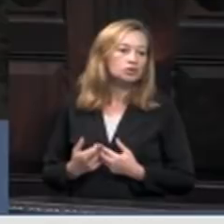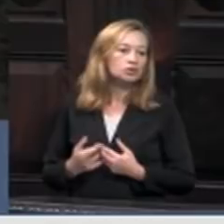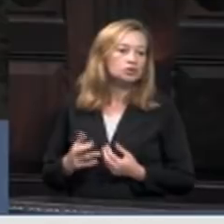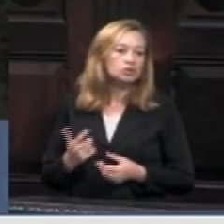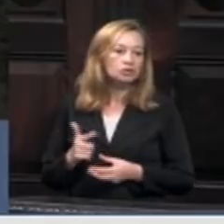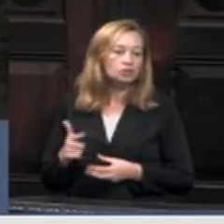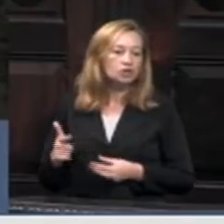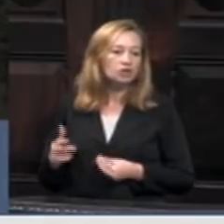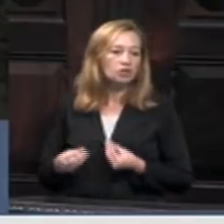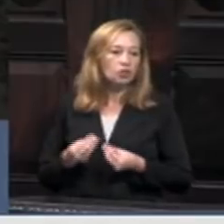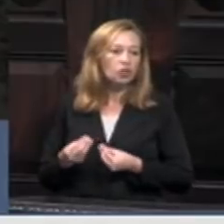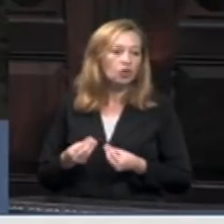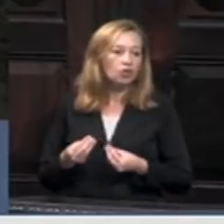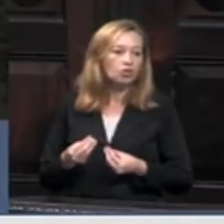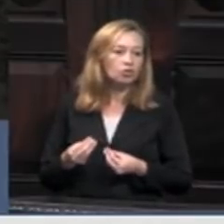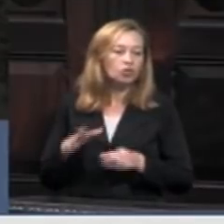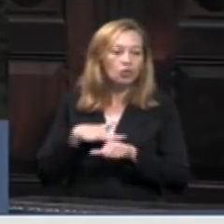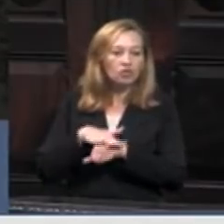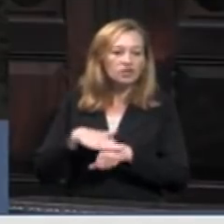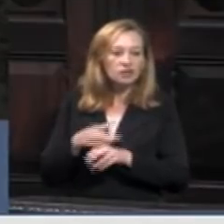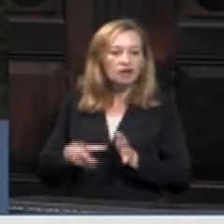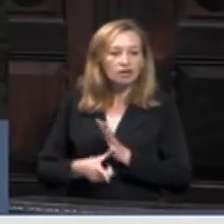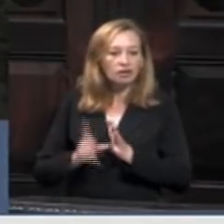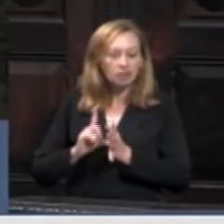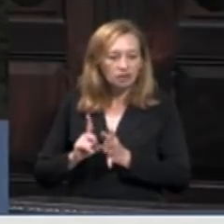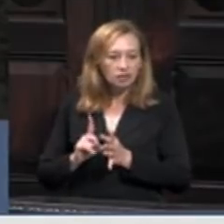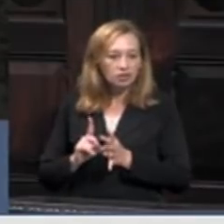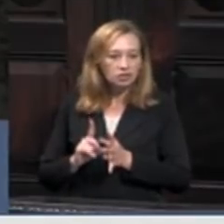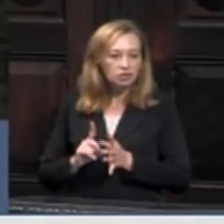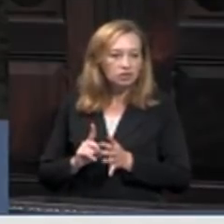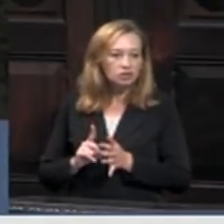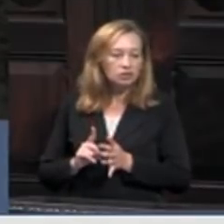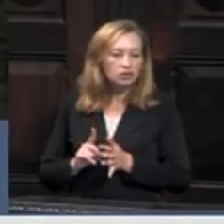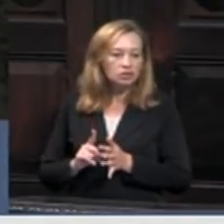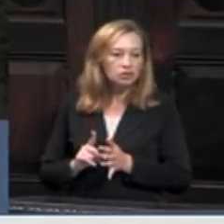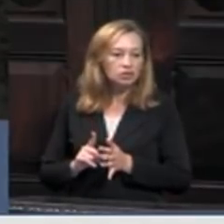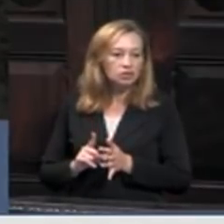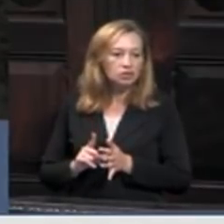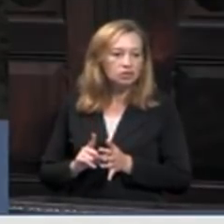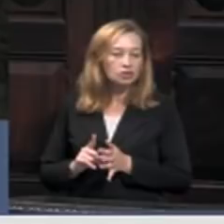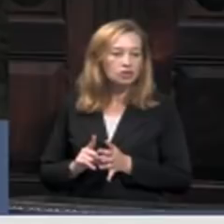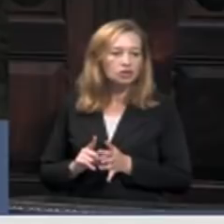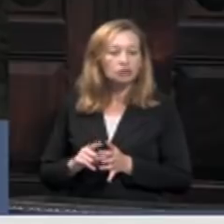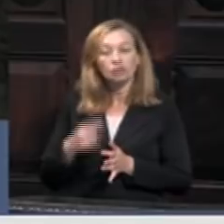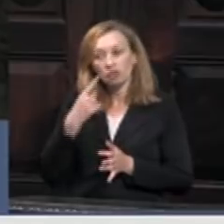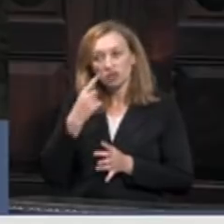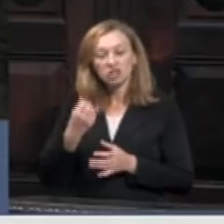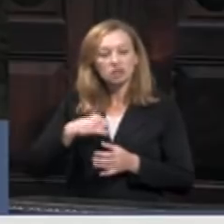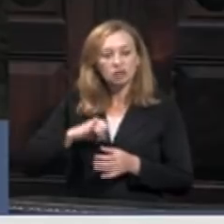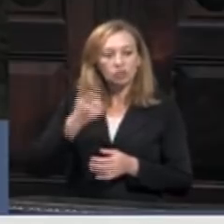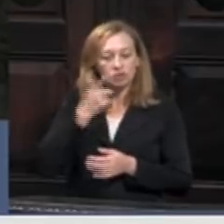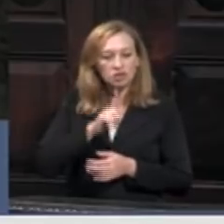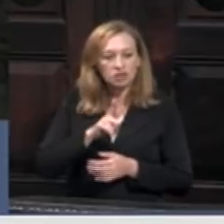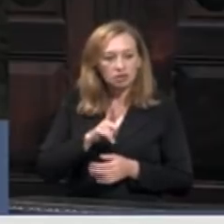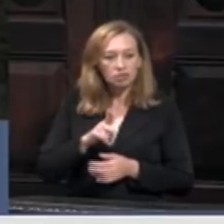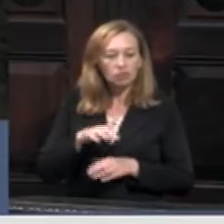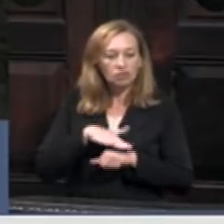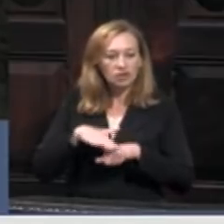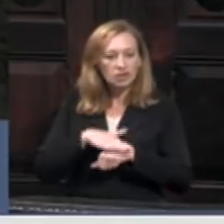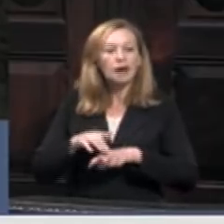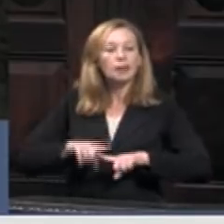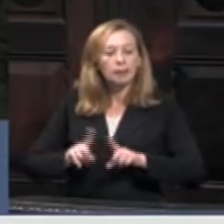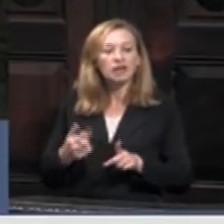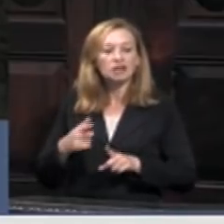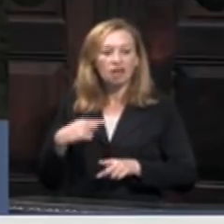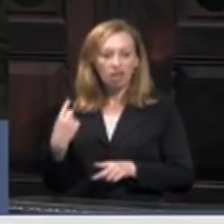houve possibilidade de conversar com a bancada. Vou ter que conversar aqui, mas é evidente que é do nosso interesse a